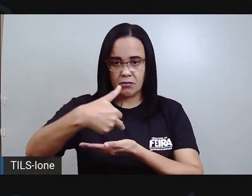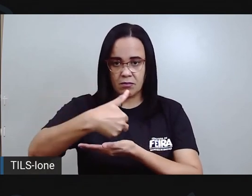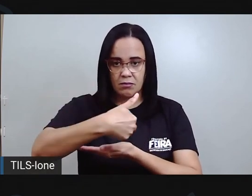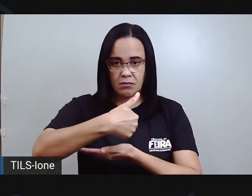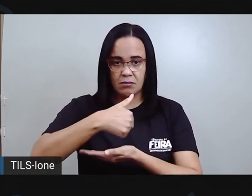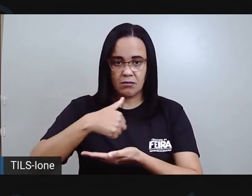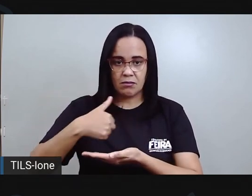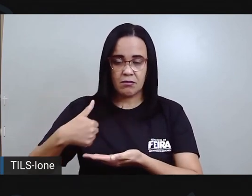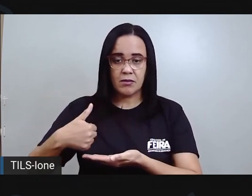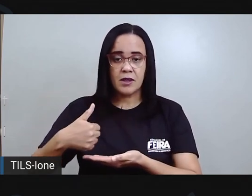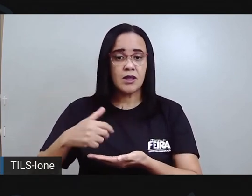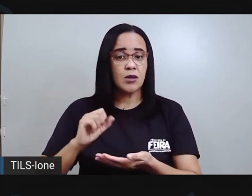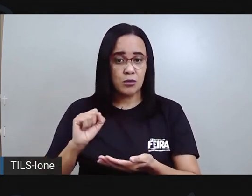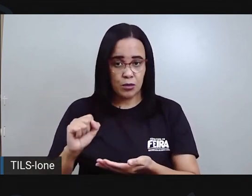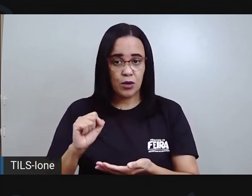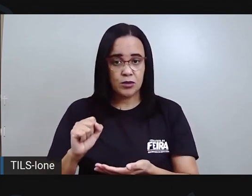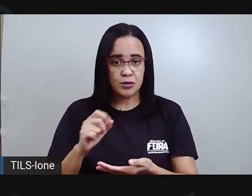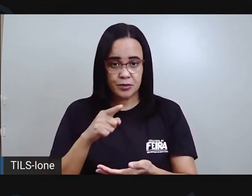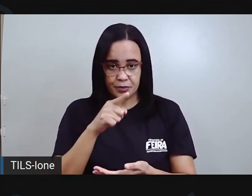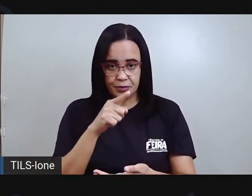Isso.